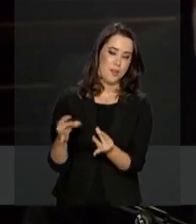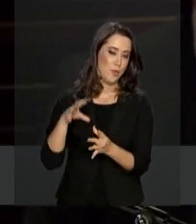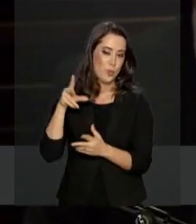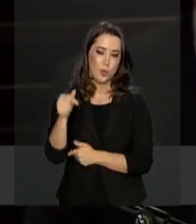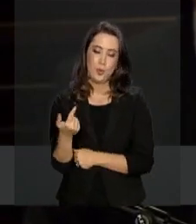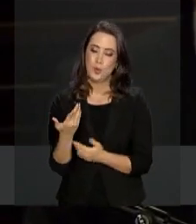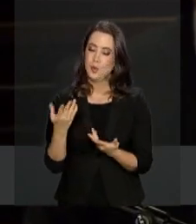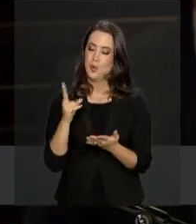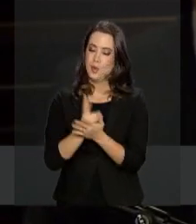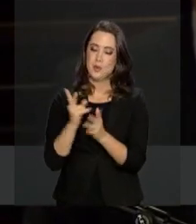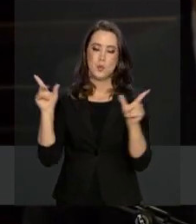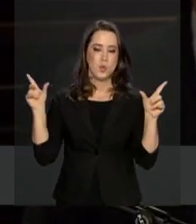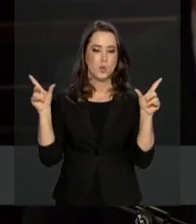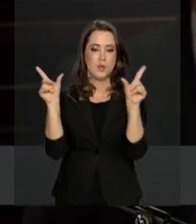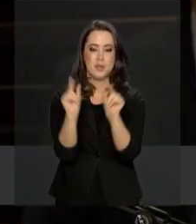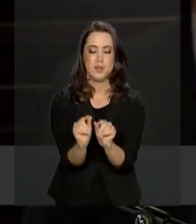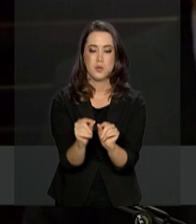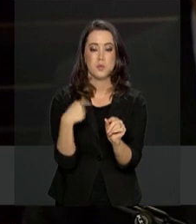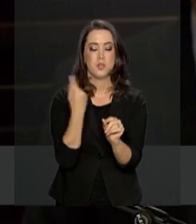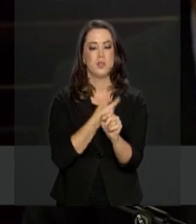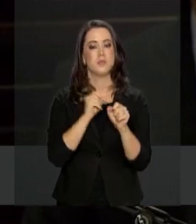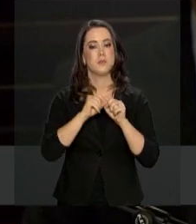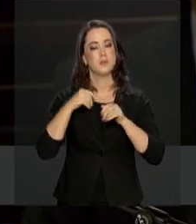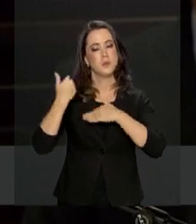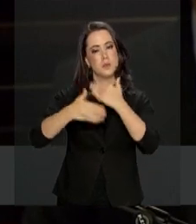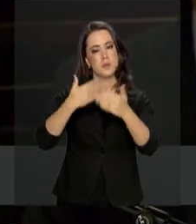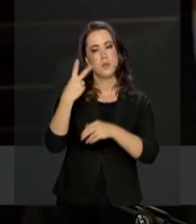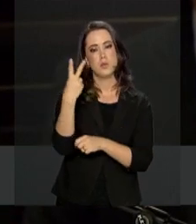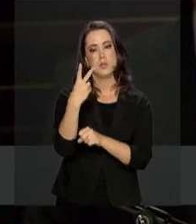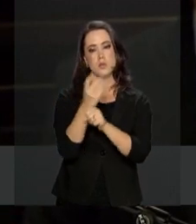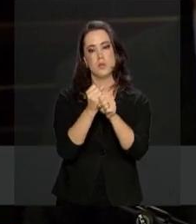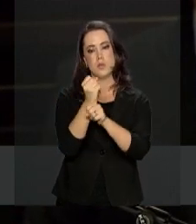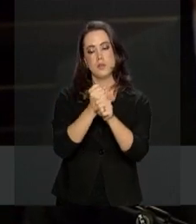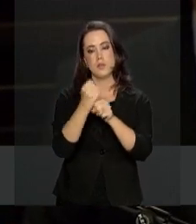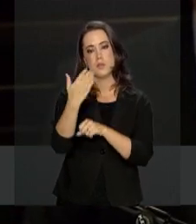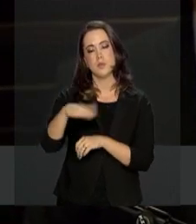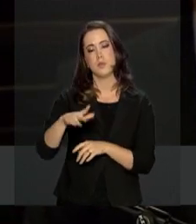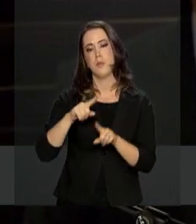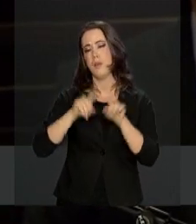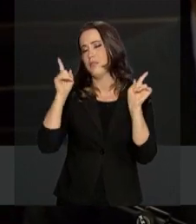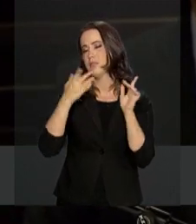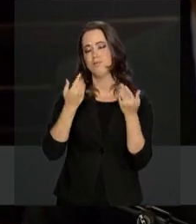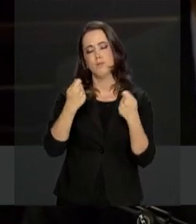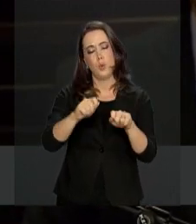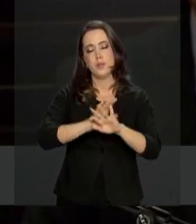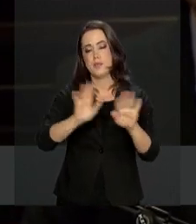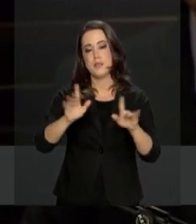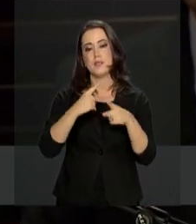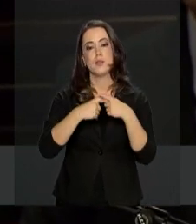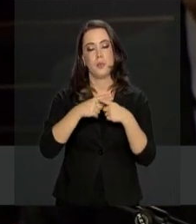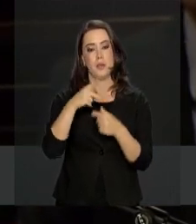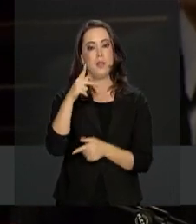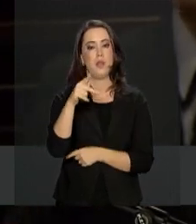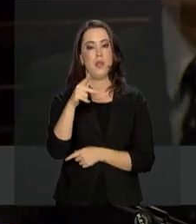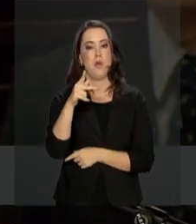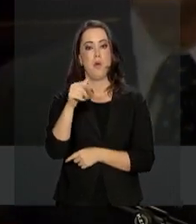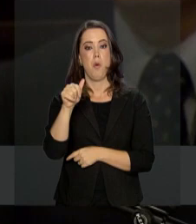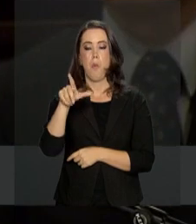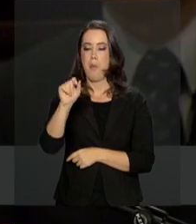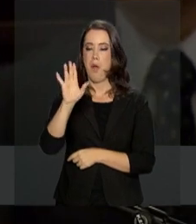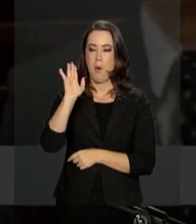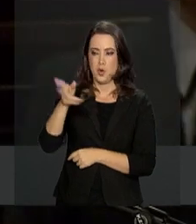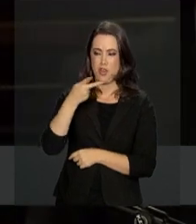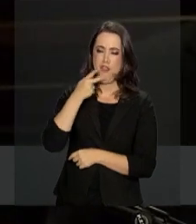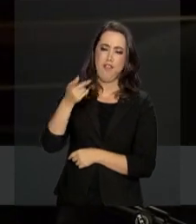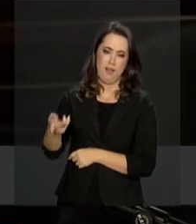embora sintético daquilo que nós fizemos ao longo destes dois anos e meio mas eu me dispenso dele porque o paulo skaf o relato completo